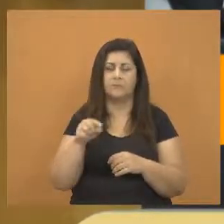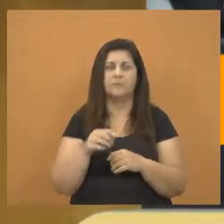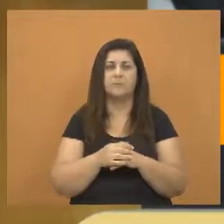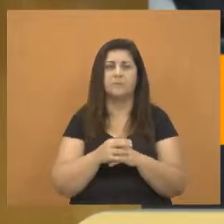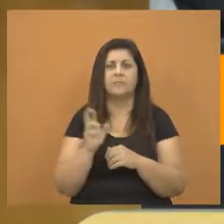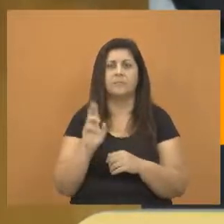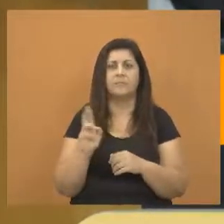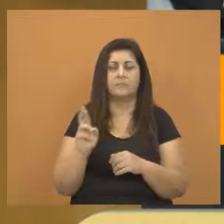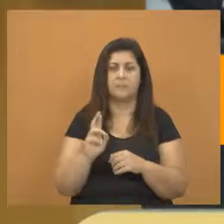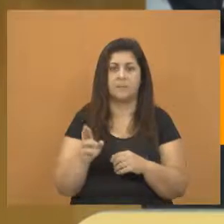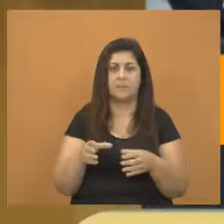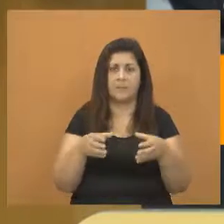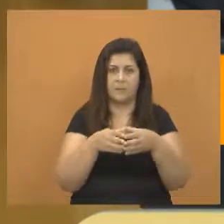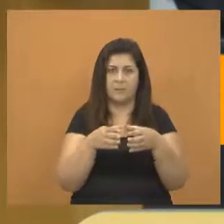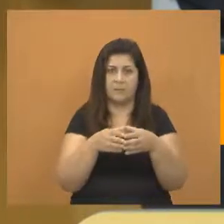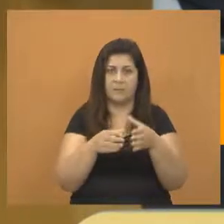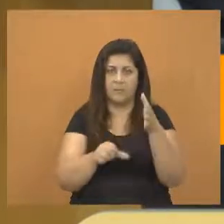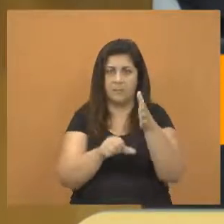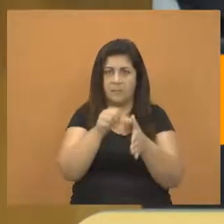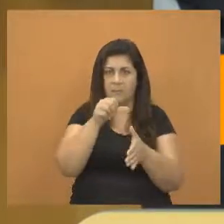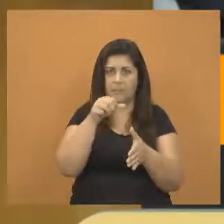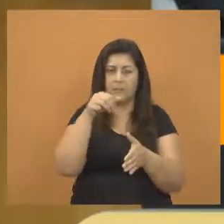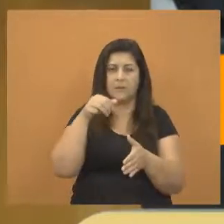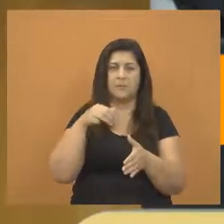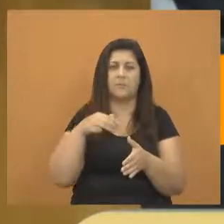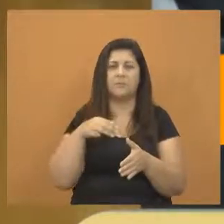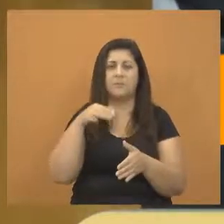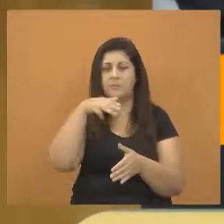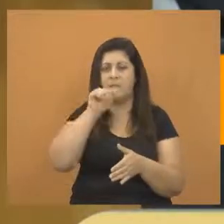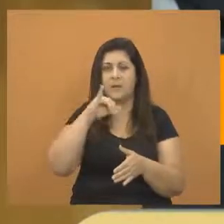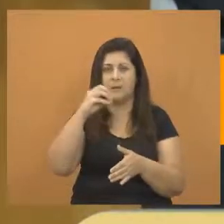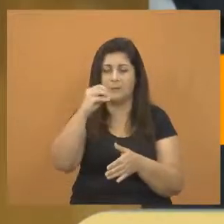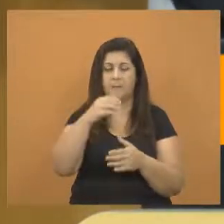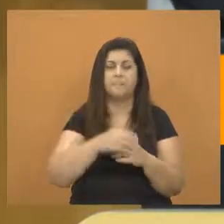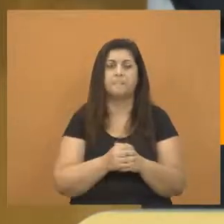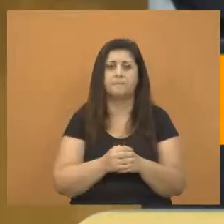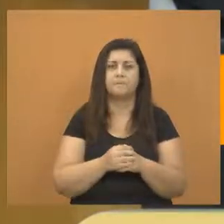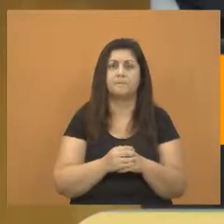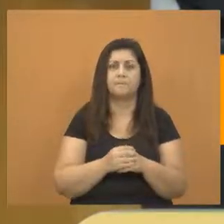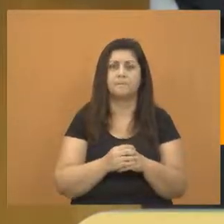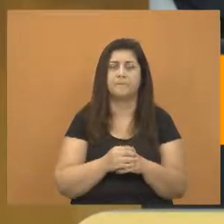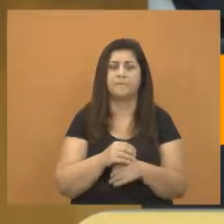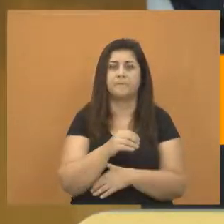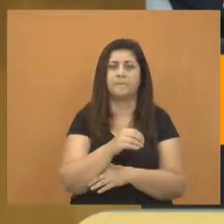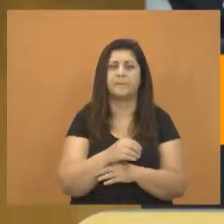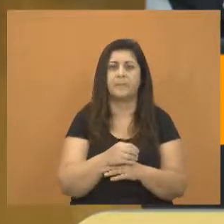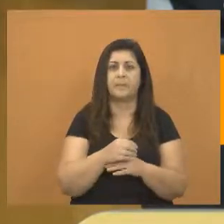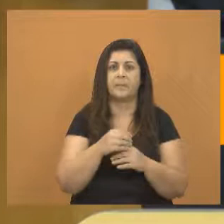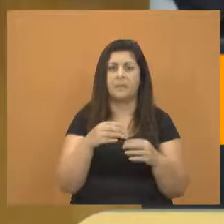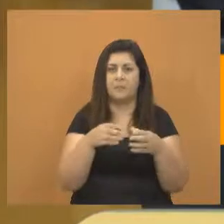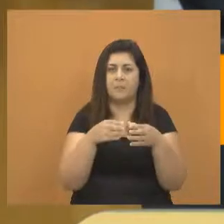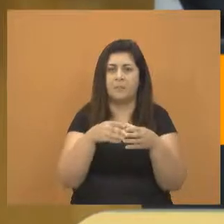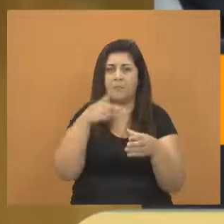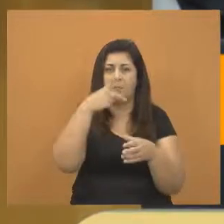R$ 1.903.220 para o bairro 1º de maio. Paraíso, previsto para 2019, investimento